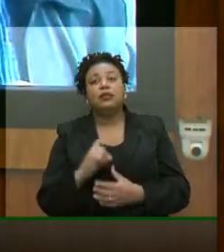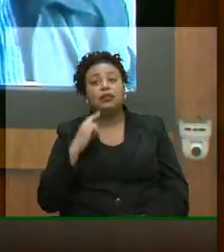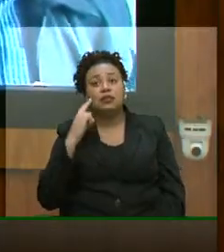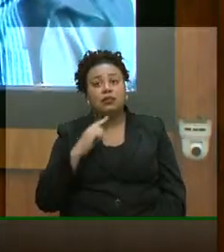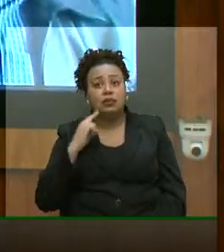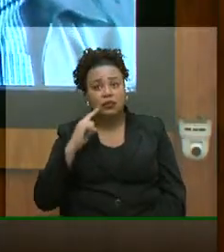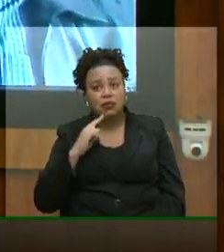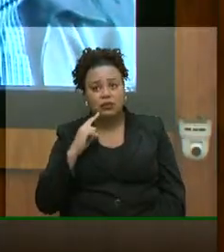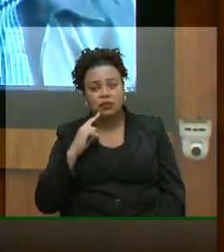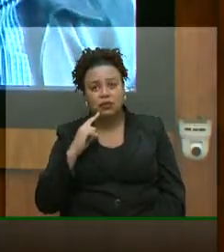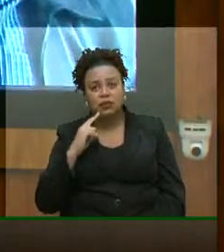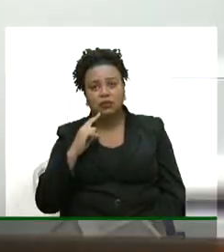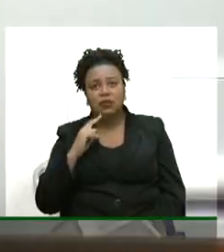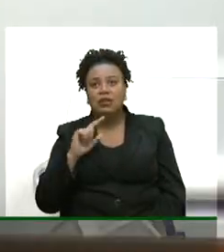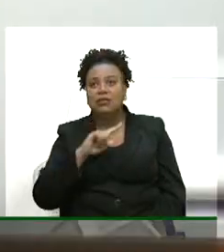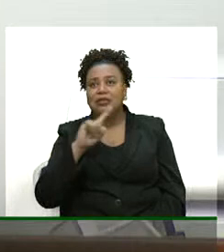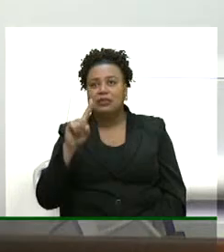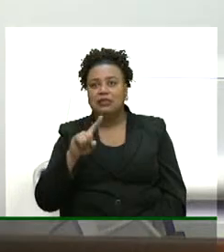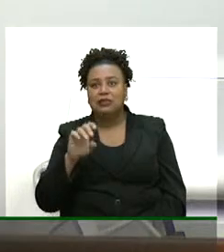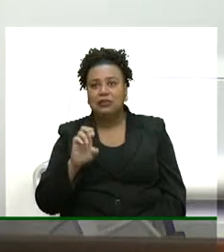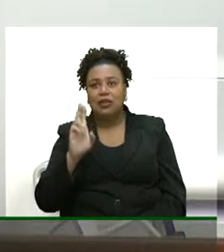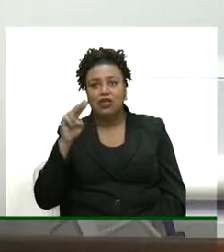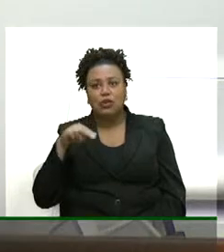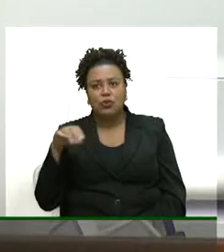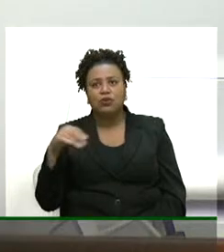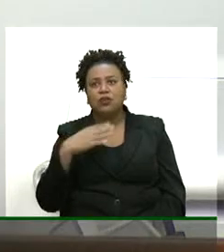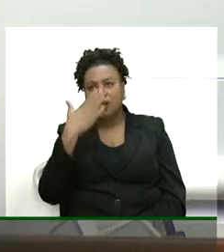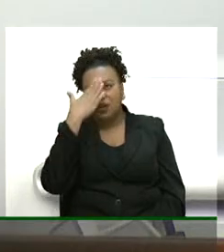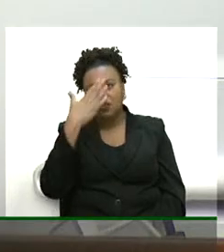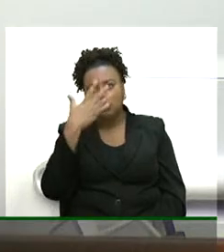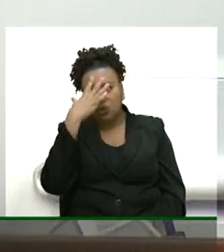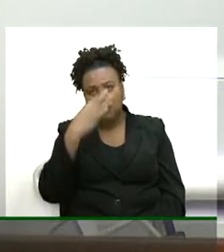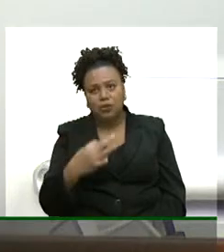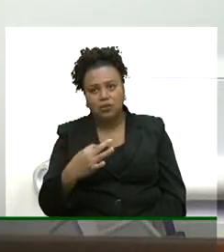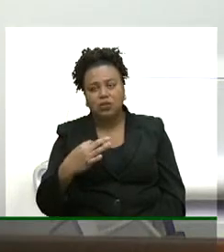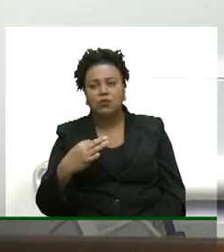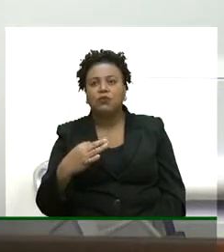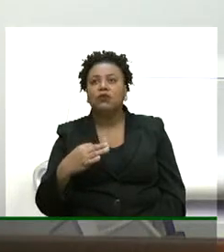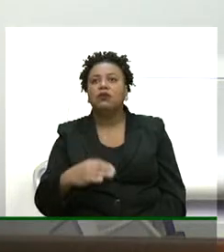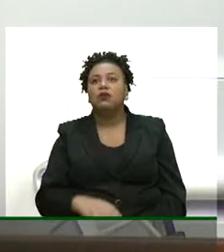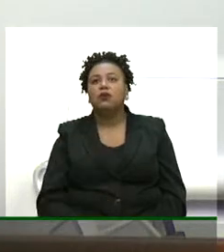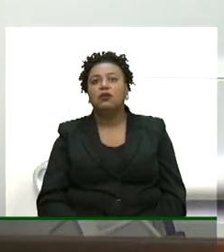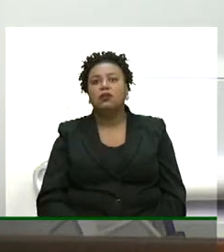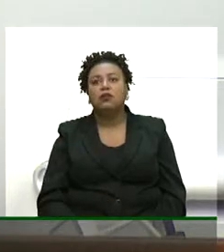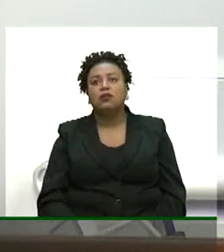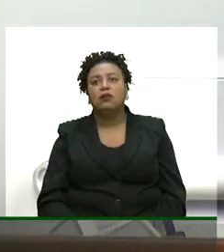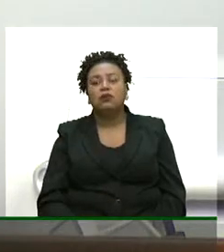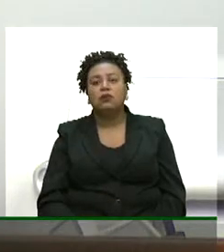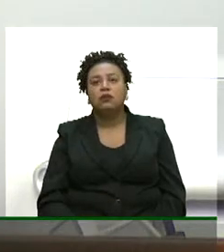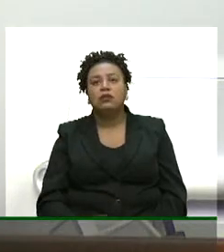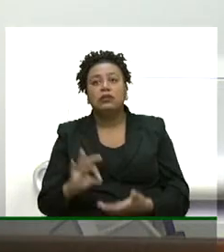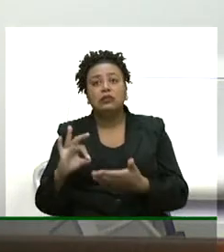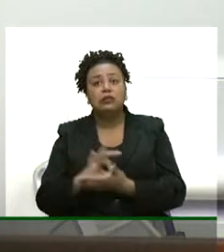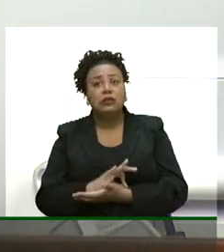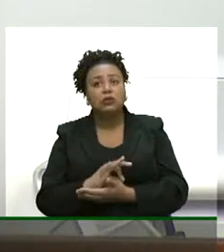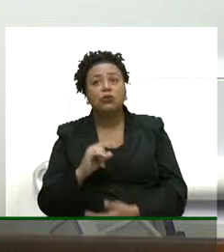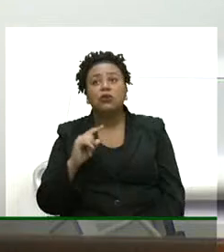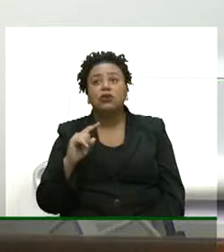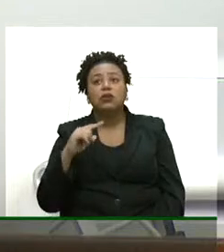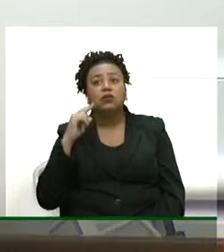Deputado Zé Nunes, agradeço a compreensão do deputado Edgar Preto, depois vai, na sequência, manifestar. Inscrito o